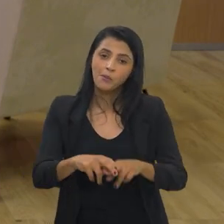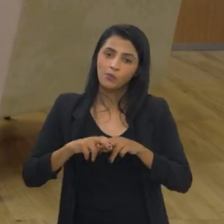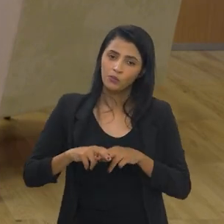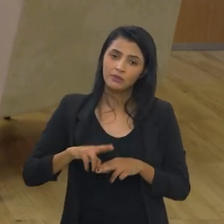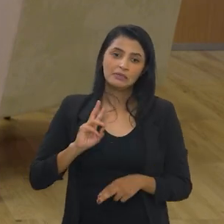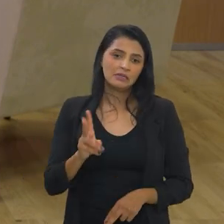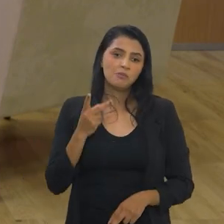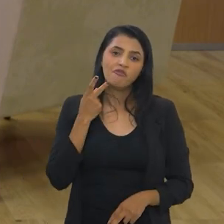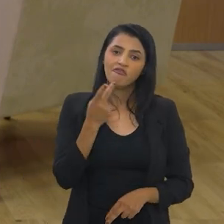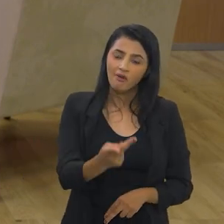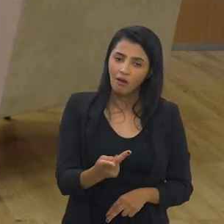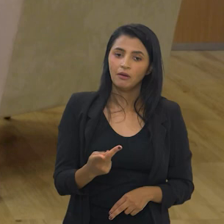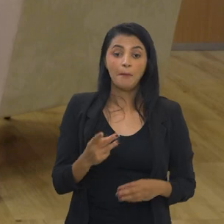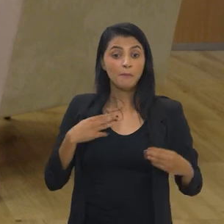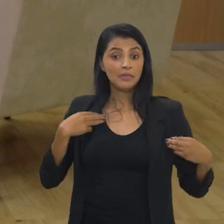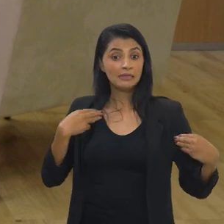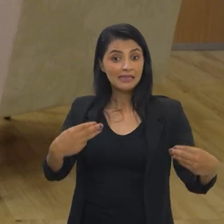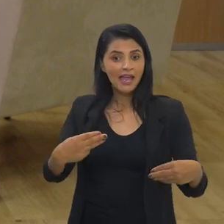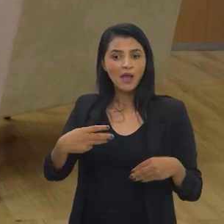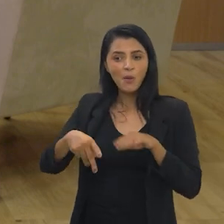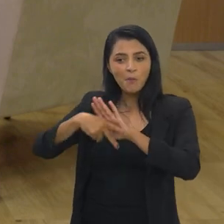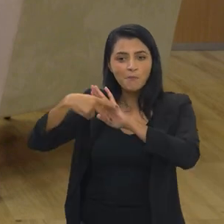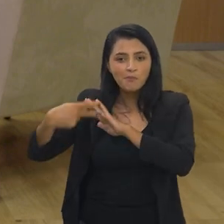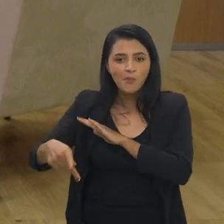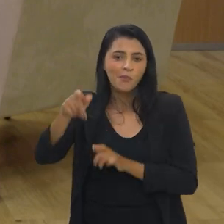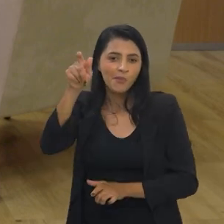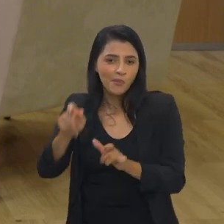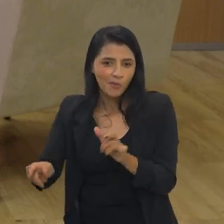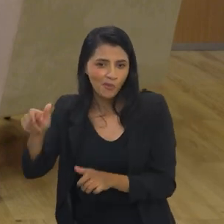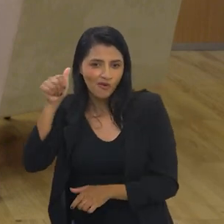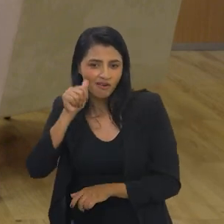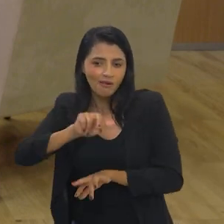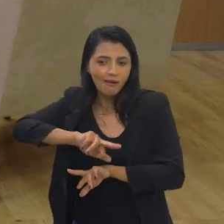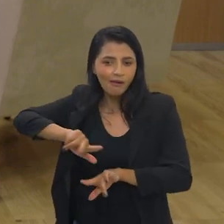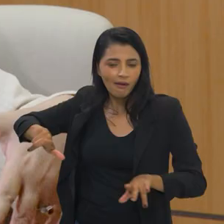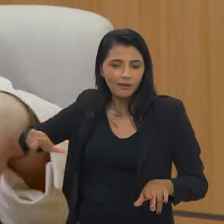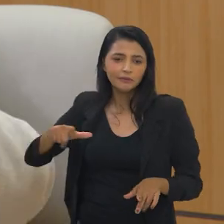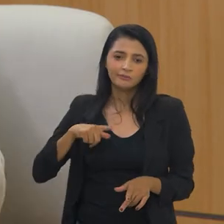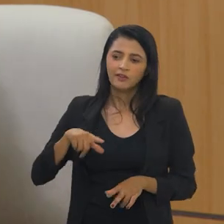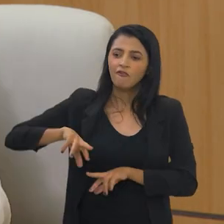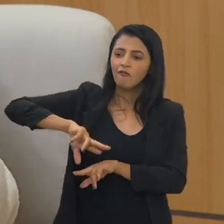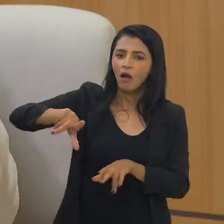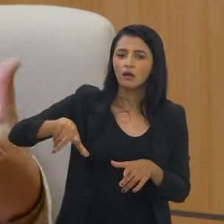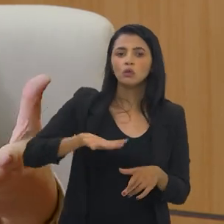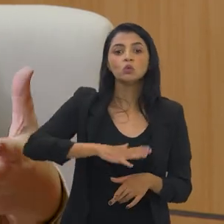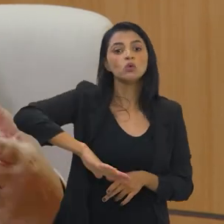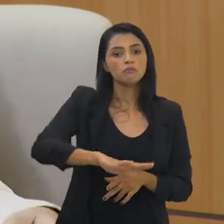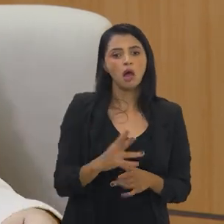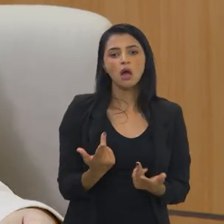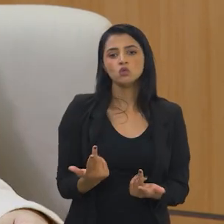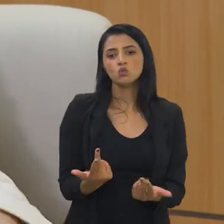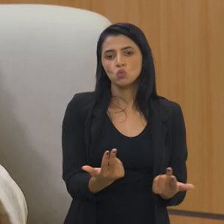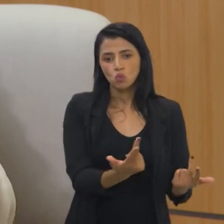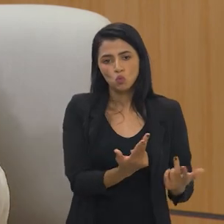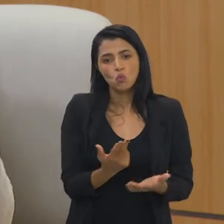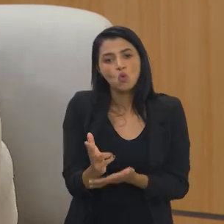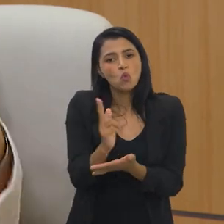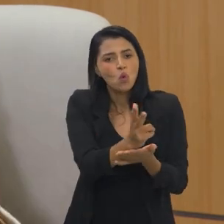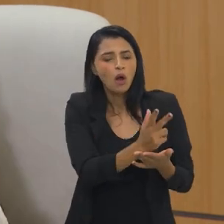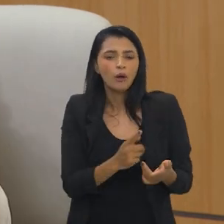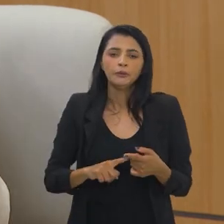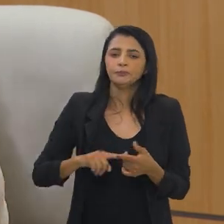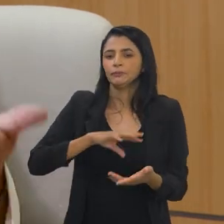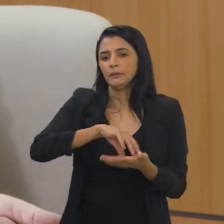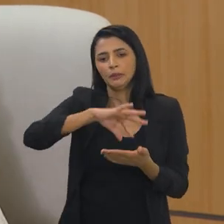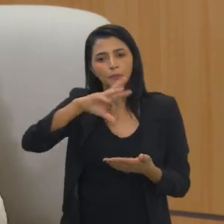diversas né por isso que a gente sempre fala Ministério das mulheres é as diversas mulheres no mesmo espaço que